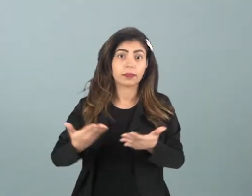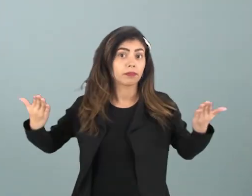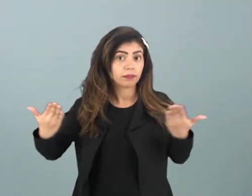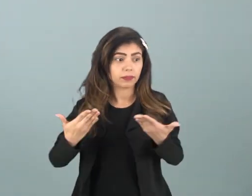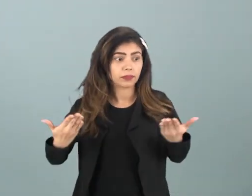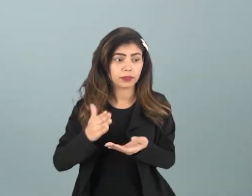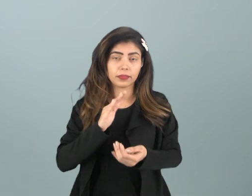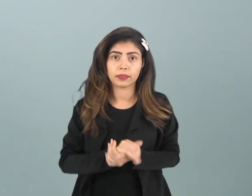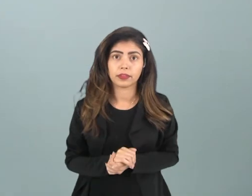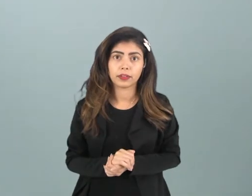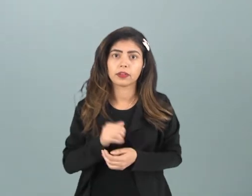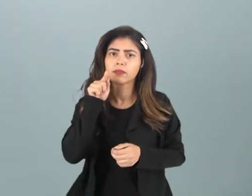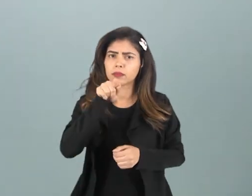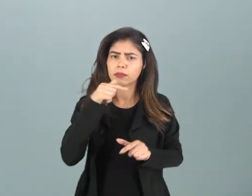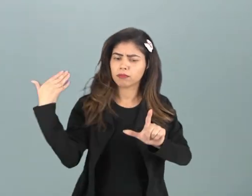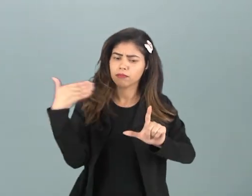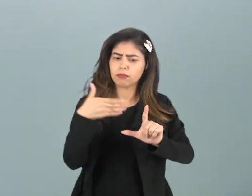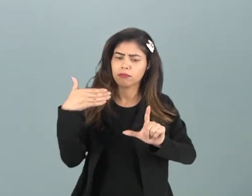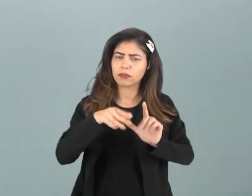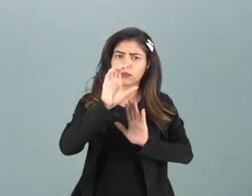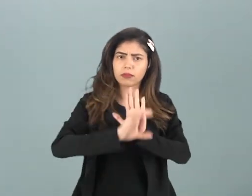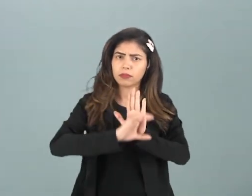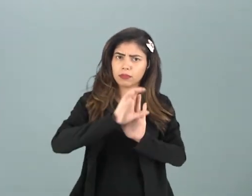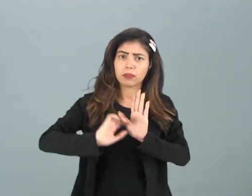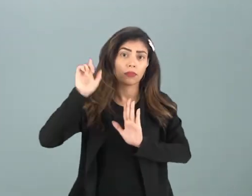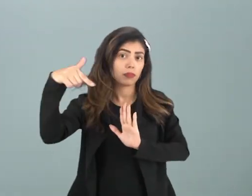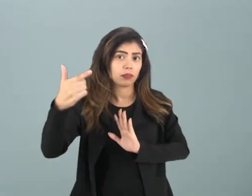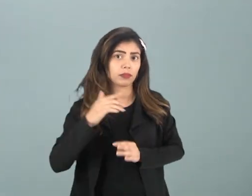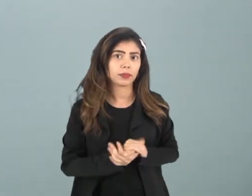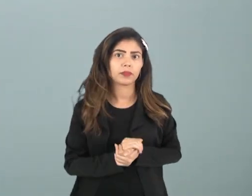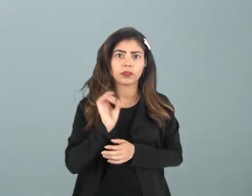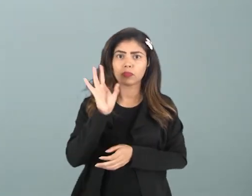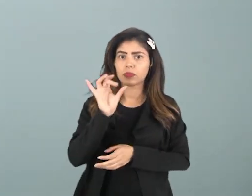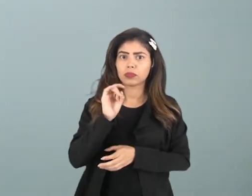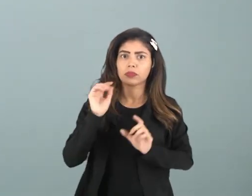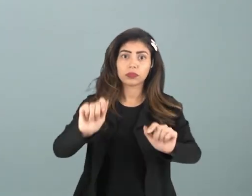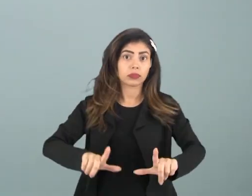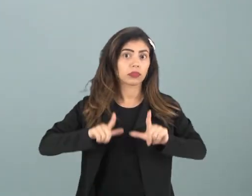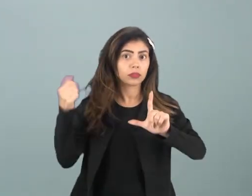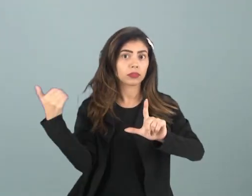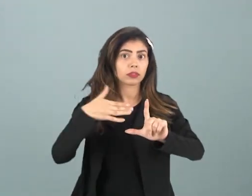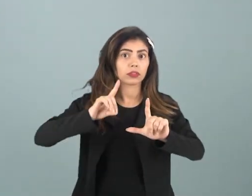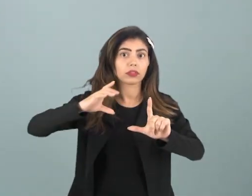hoje. Se você quiser acessar esse conteúdo e outros mais, basta